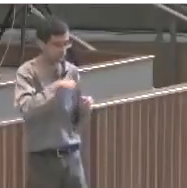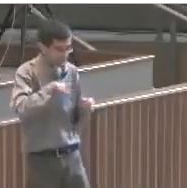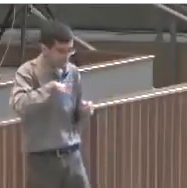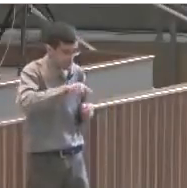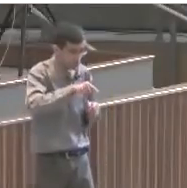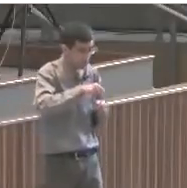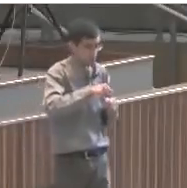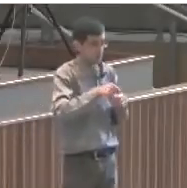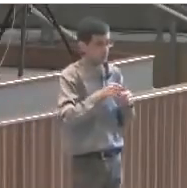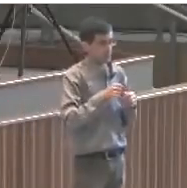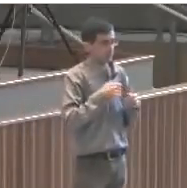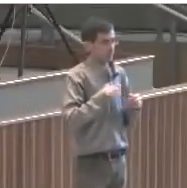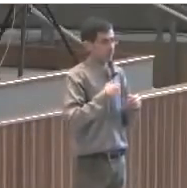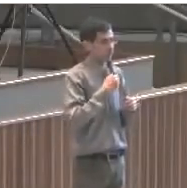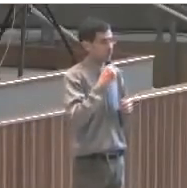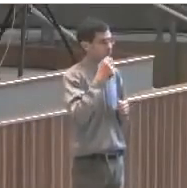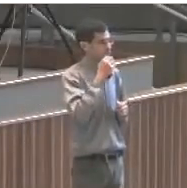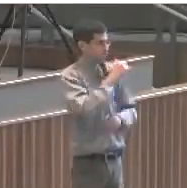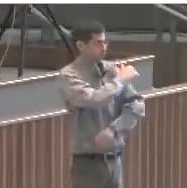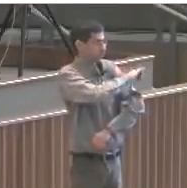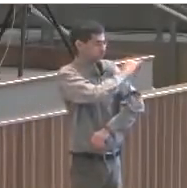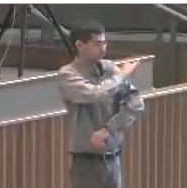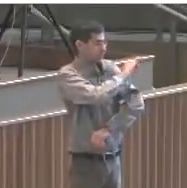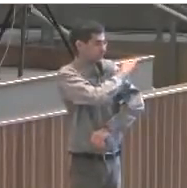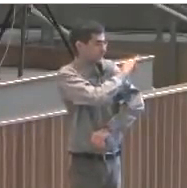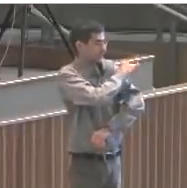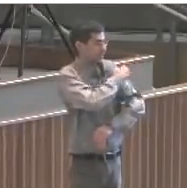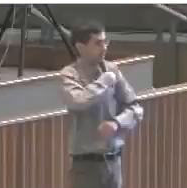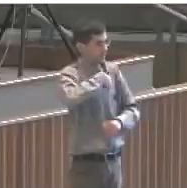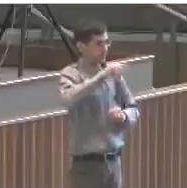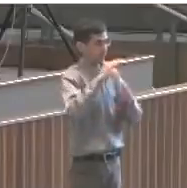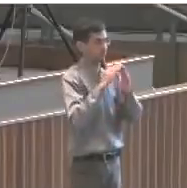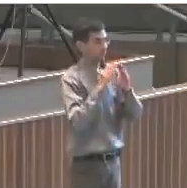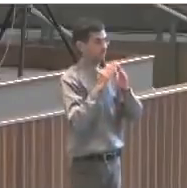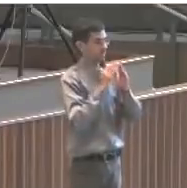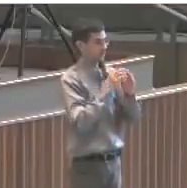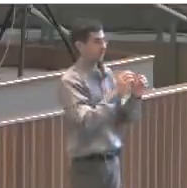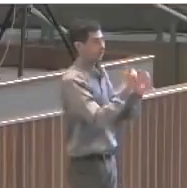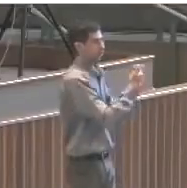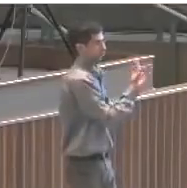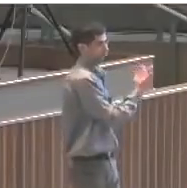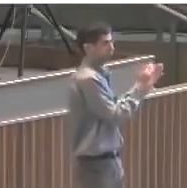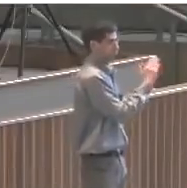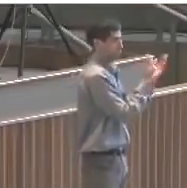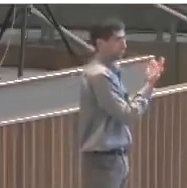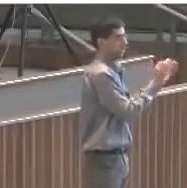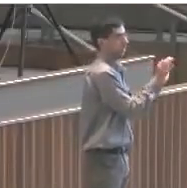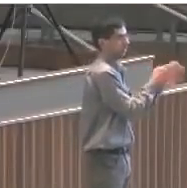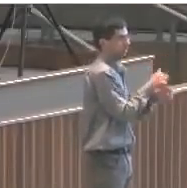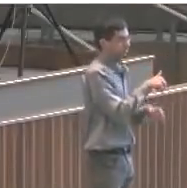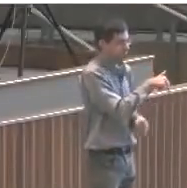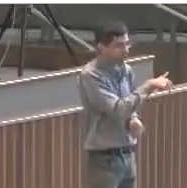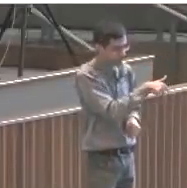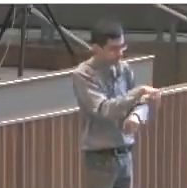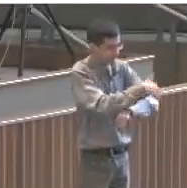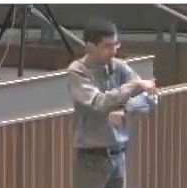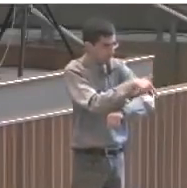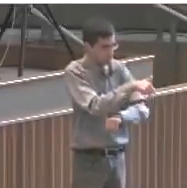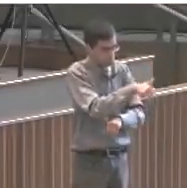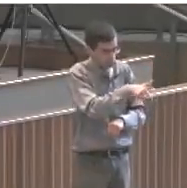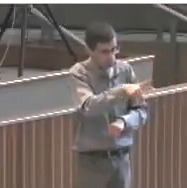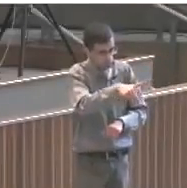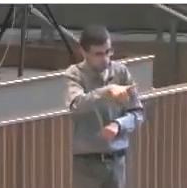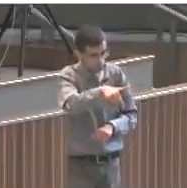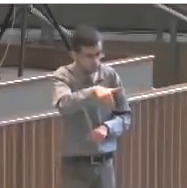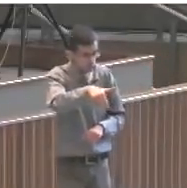subúrbio do rio de janeiro vindo pra casa e naquela rua e